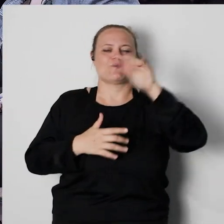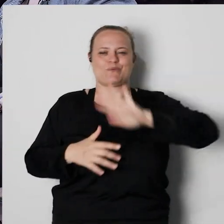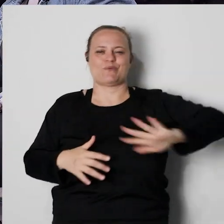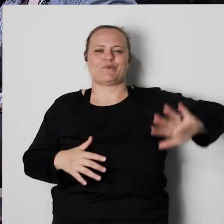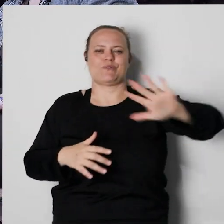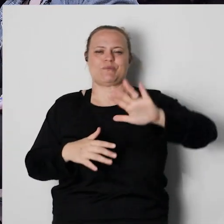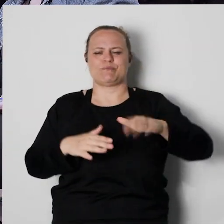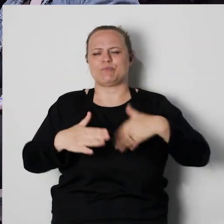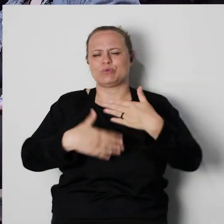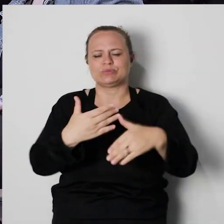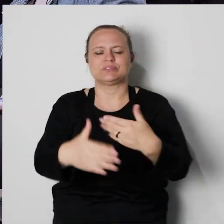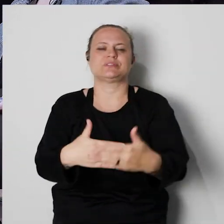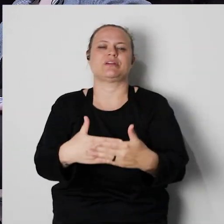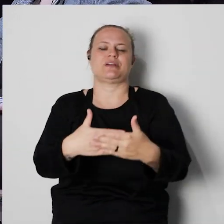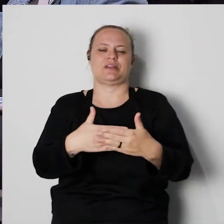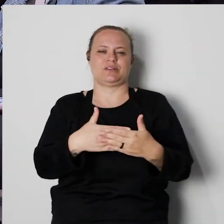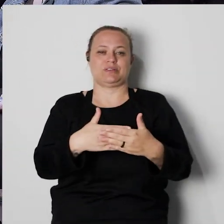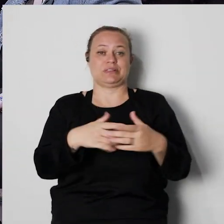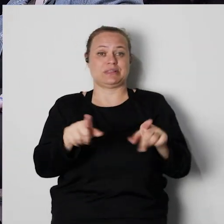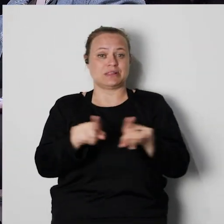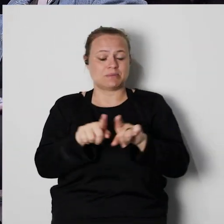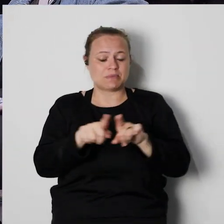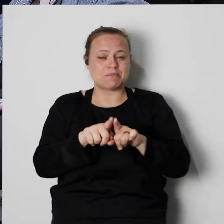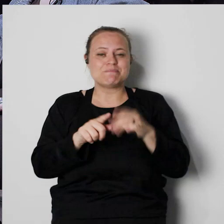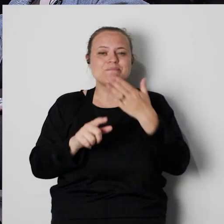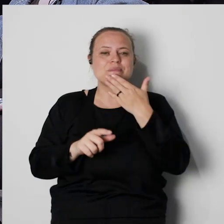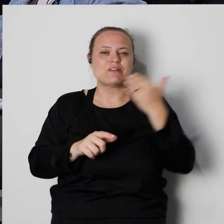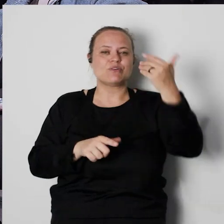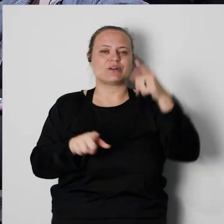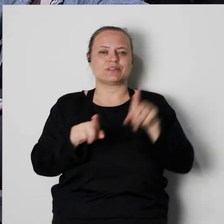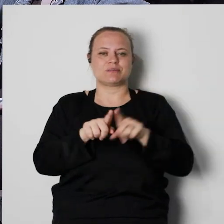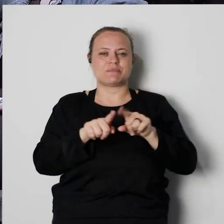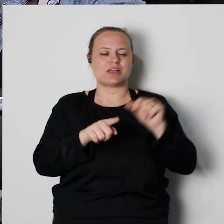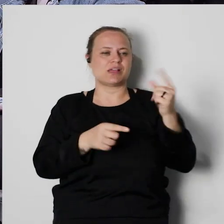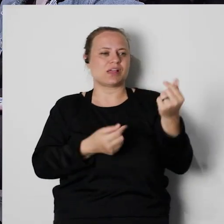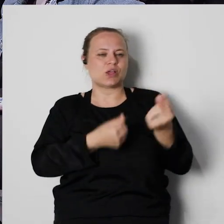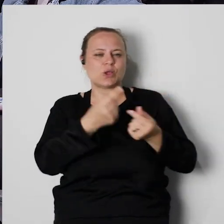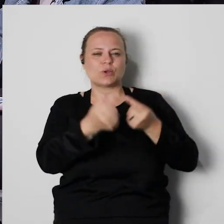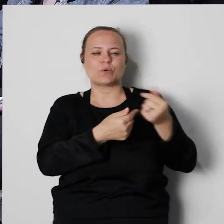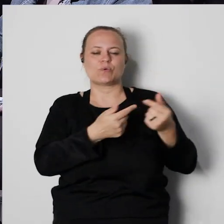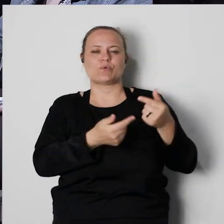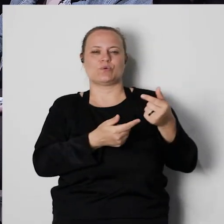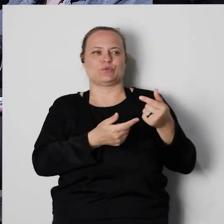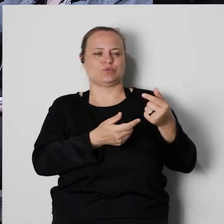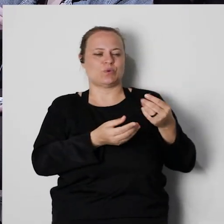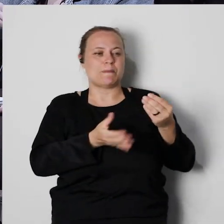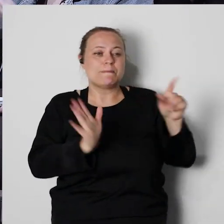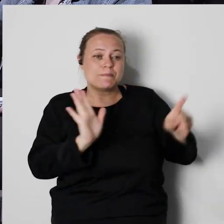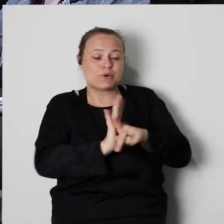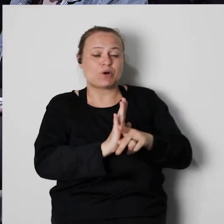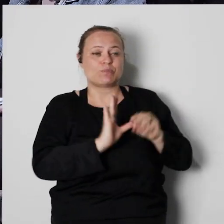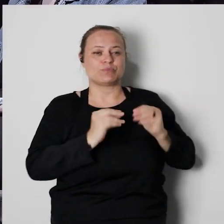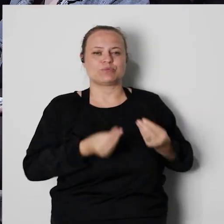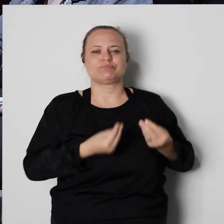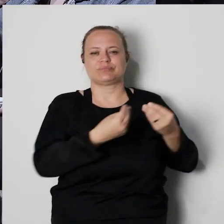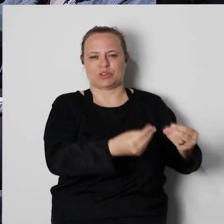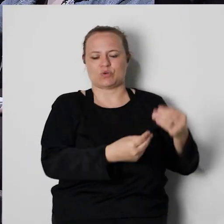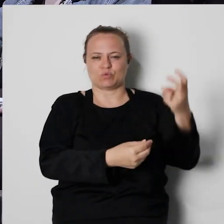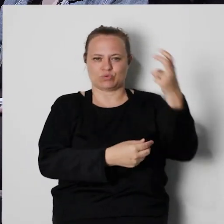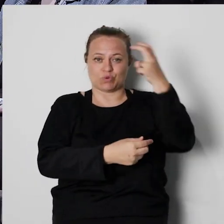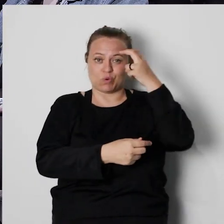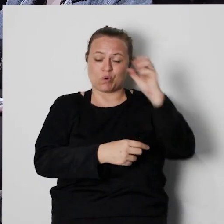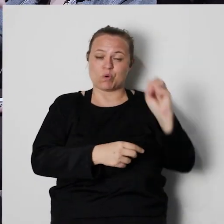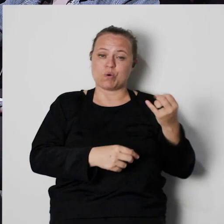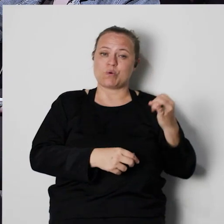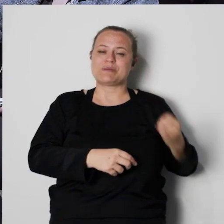a importância da consultoria. E eu acho que tanto no sistema nacional a gente viu o pulo que foi a melhora no setor,